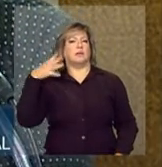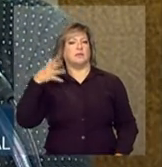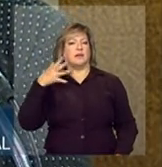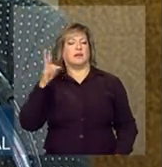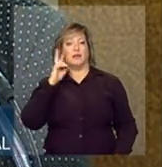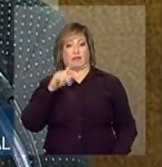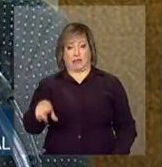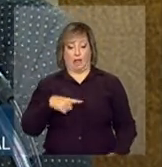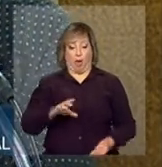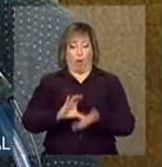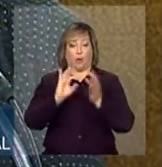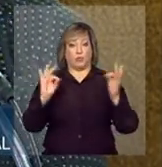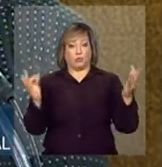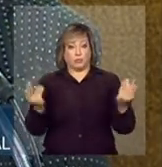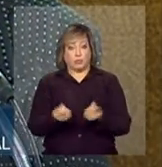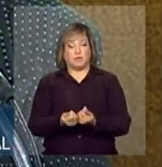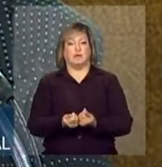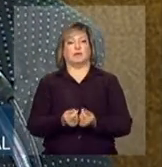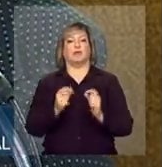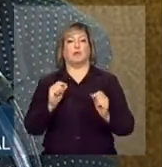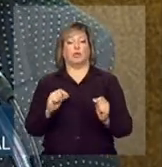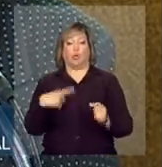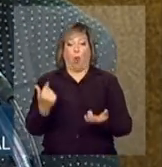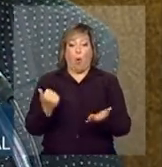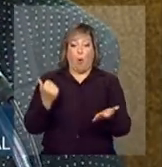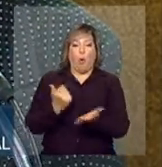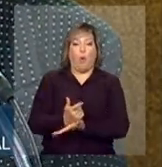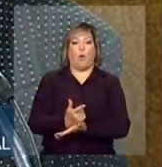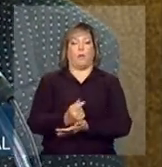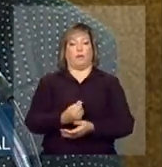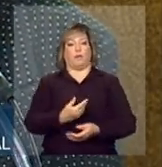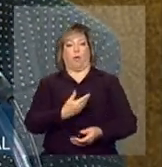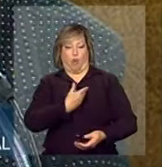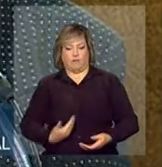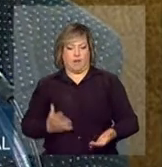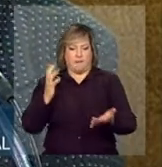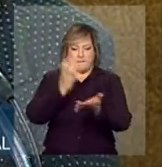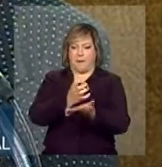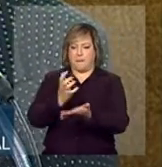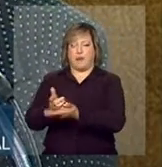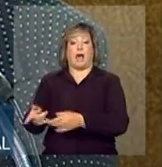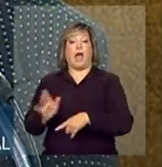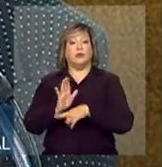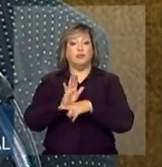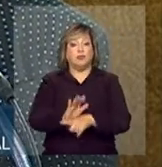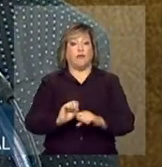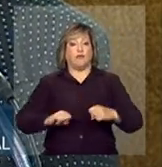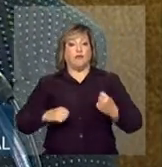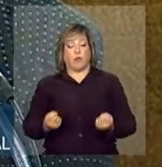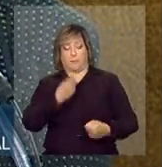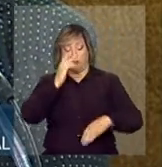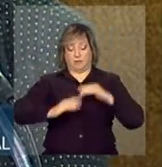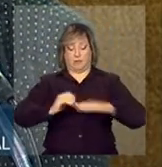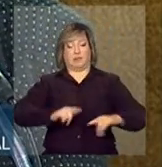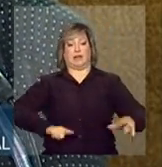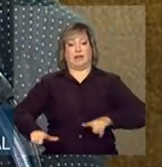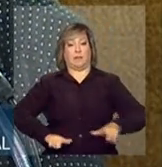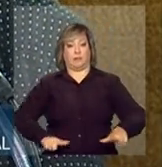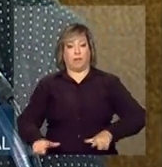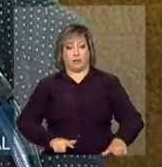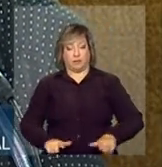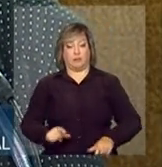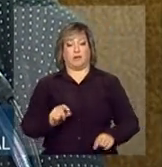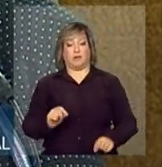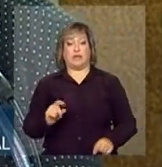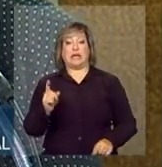levantada pelos conselheiros era de que as compras públicas fortalecessem principalmente a organização dos trabalhadores e não as compras de